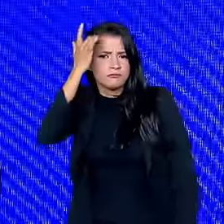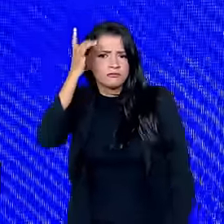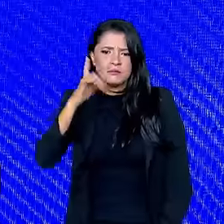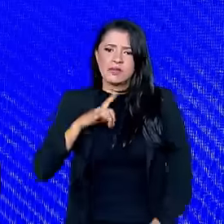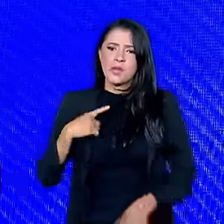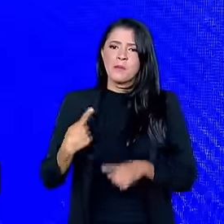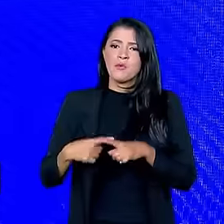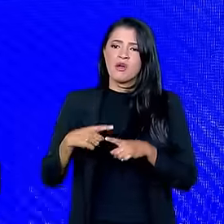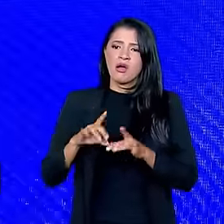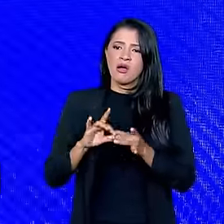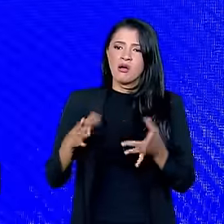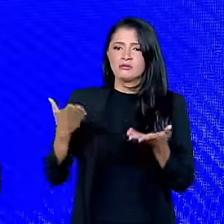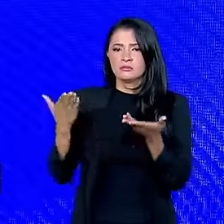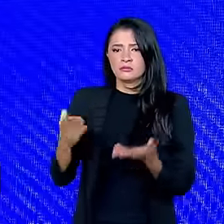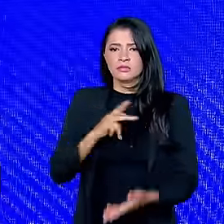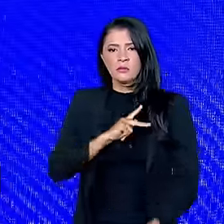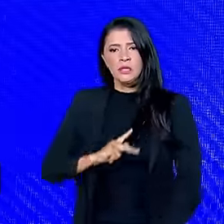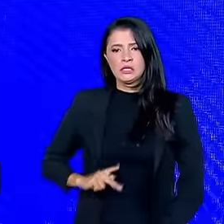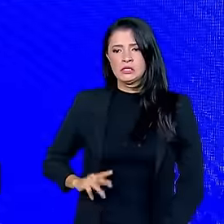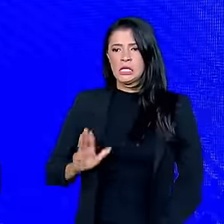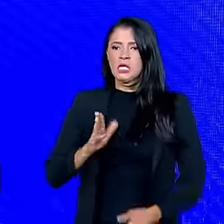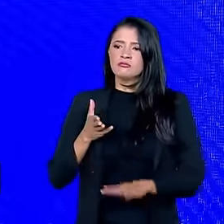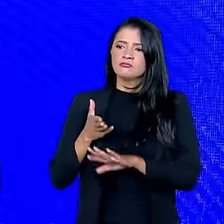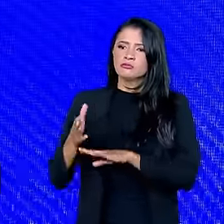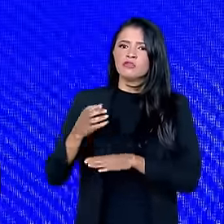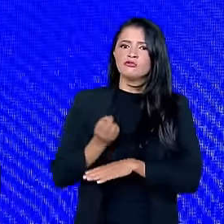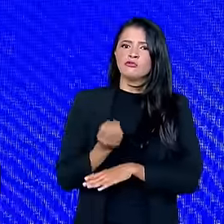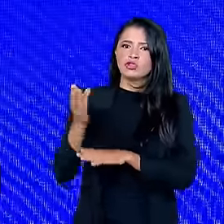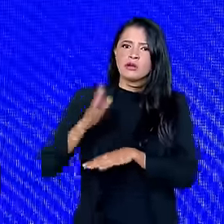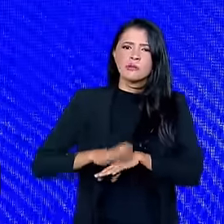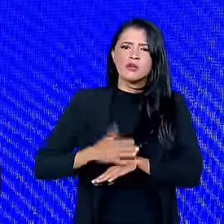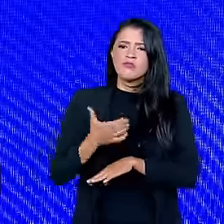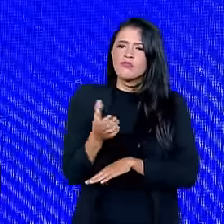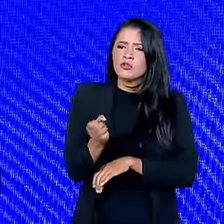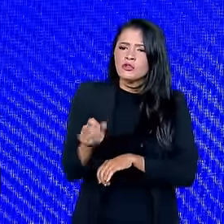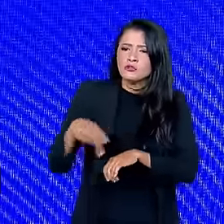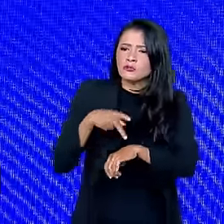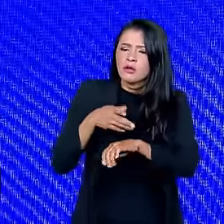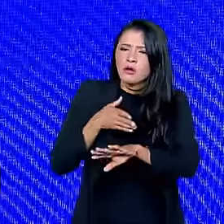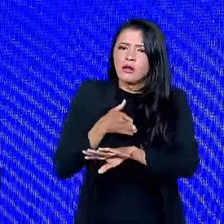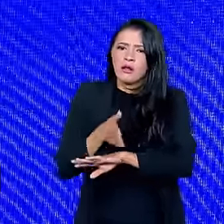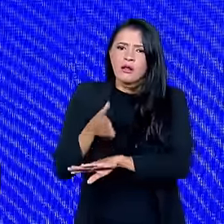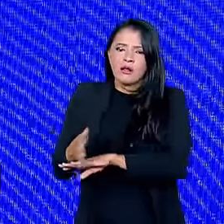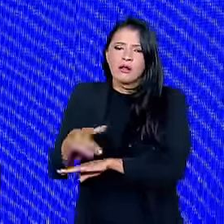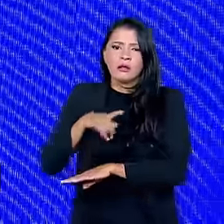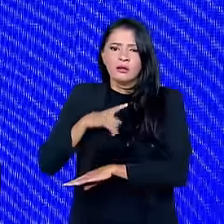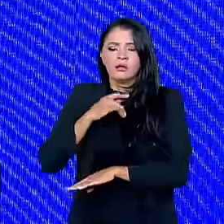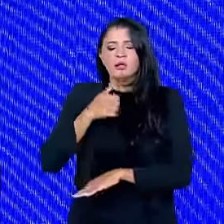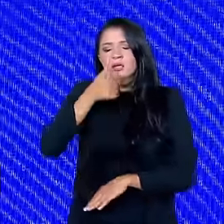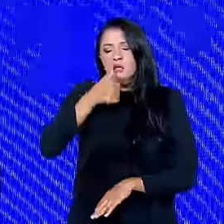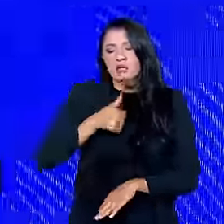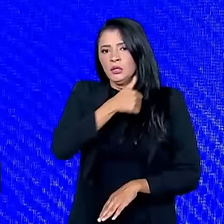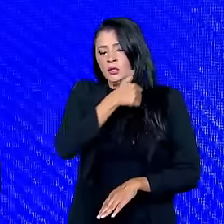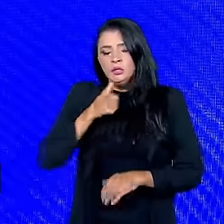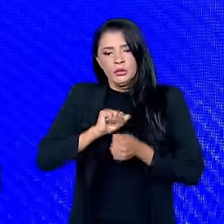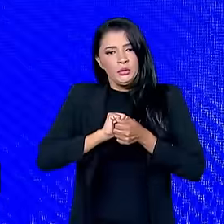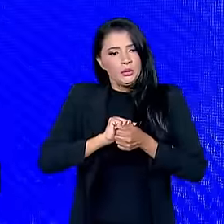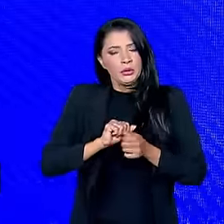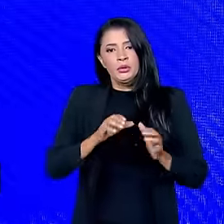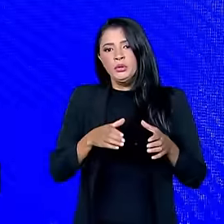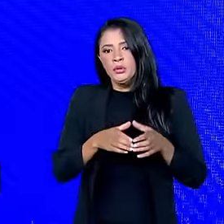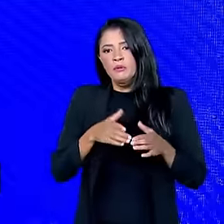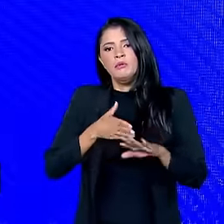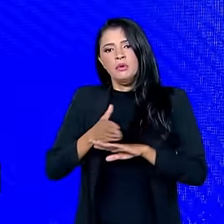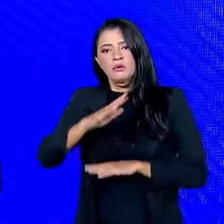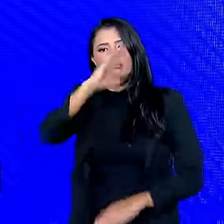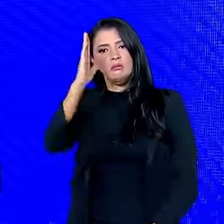conta da disposição do presidente de viajar. Ele já visitou mais de 20 países, se sacrifica pessoalmente com sua equipe para que o Brasil